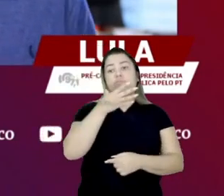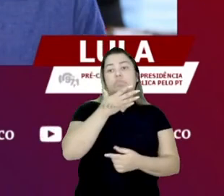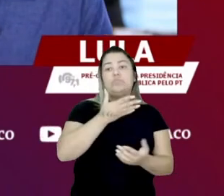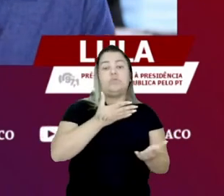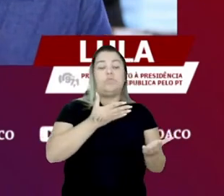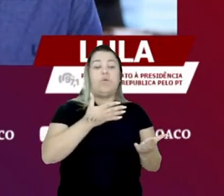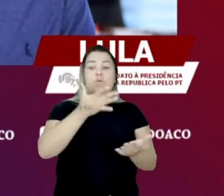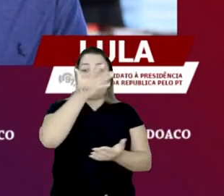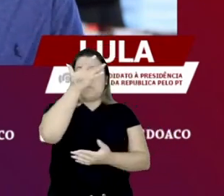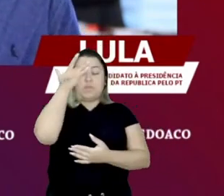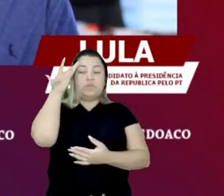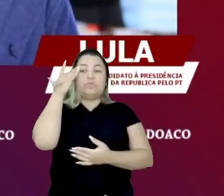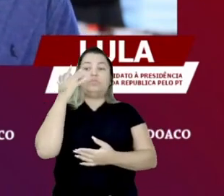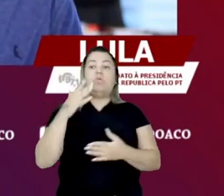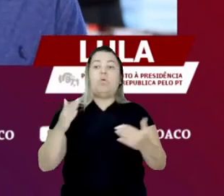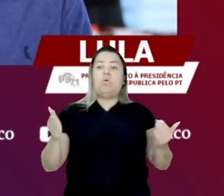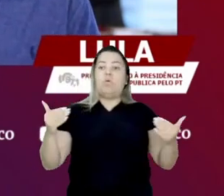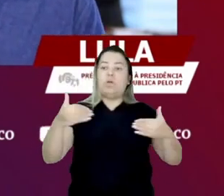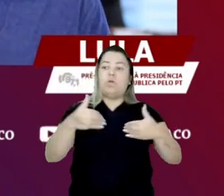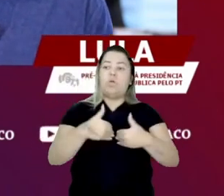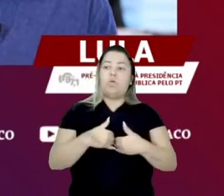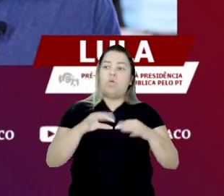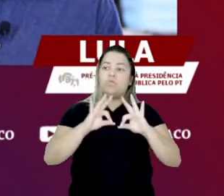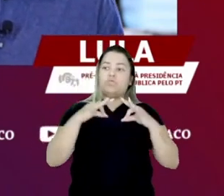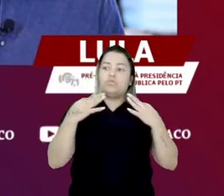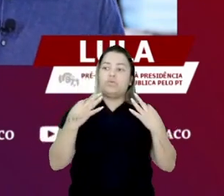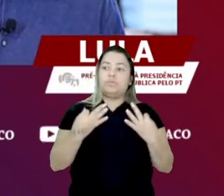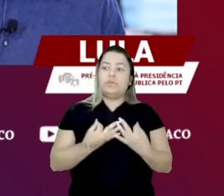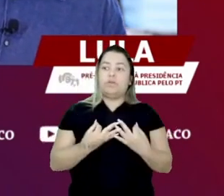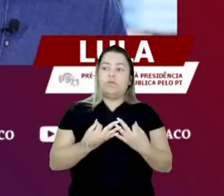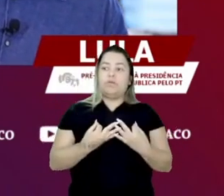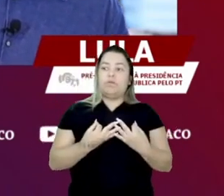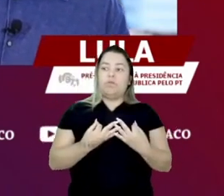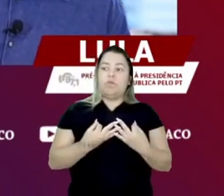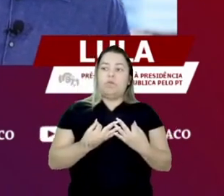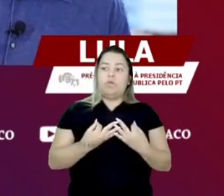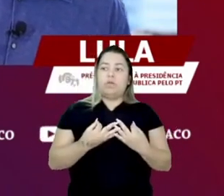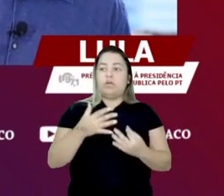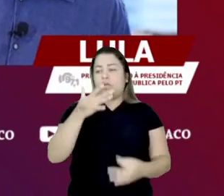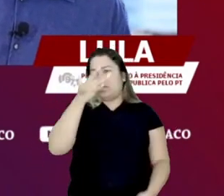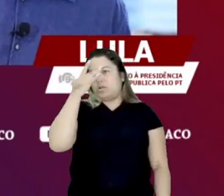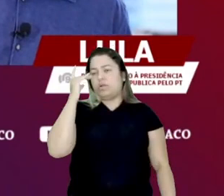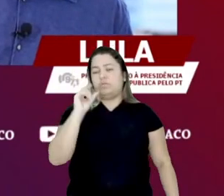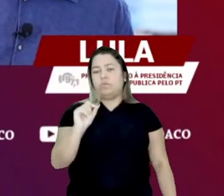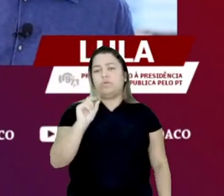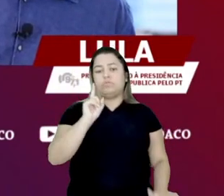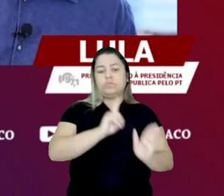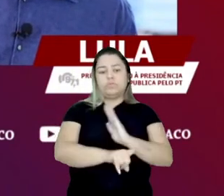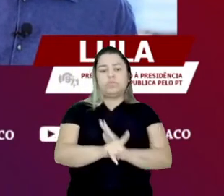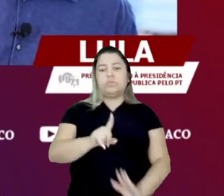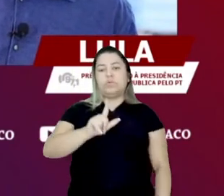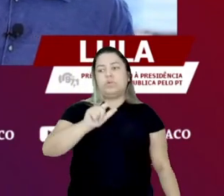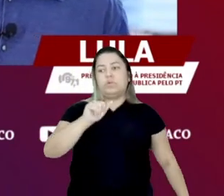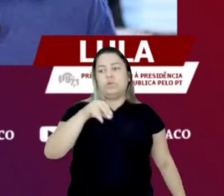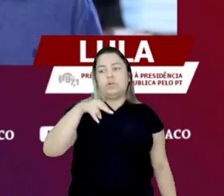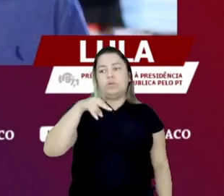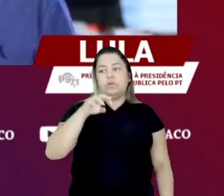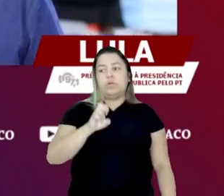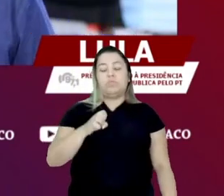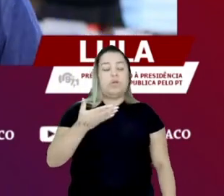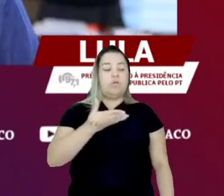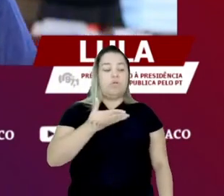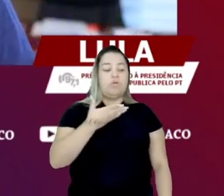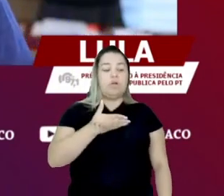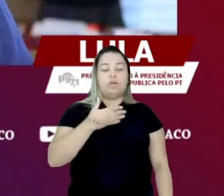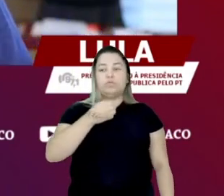aqui da região. Laiane, obrigado pela pergunta, querida. Laiane, se você tentar entrar na internet, você